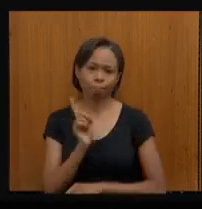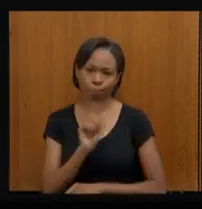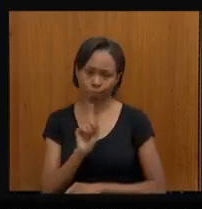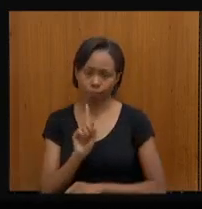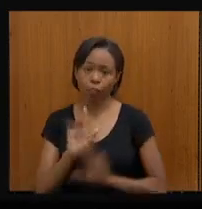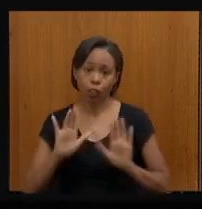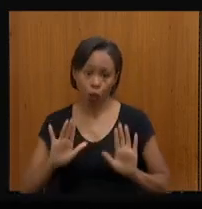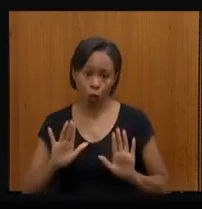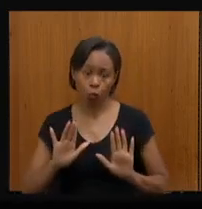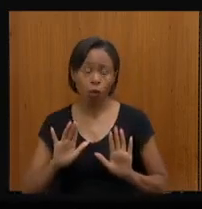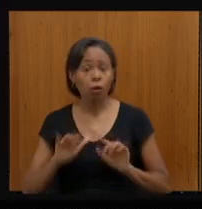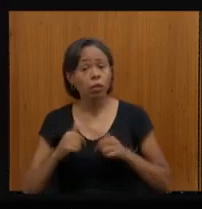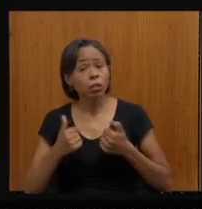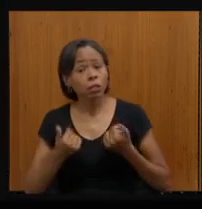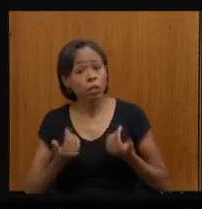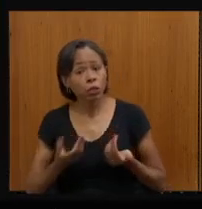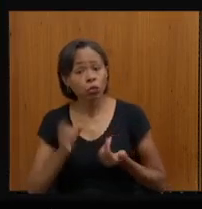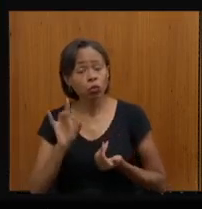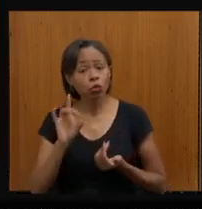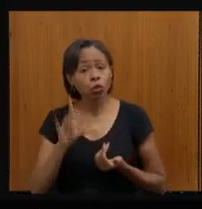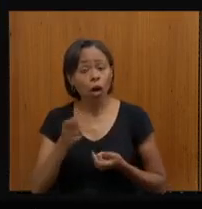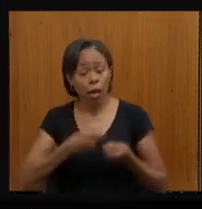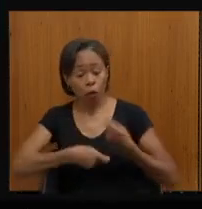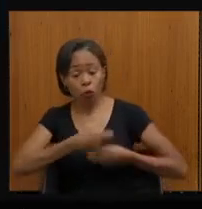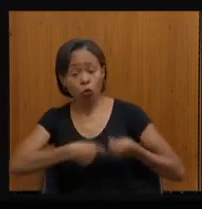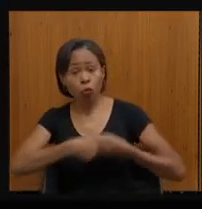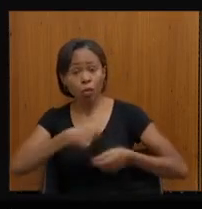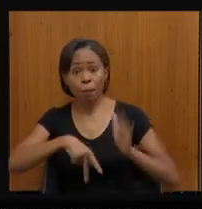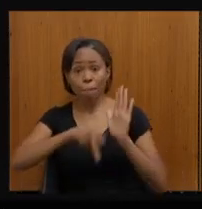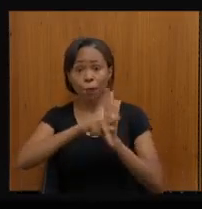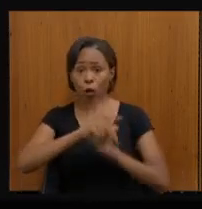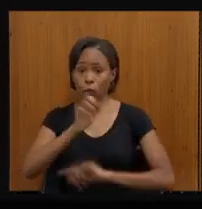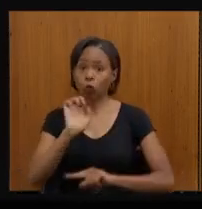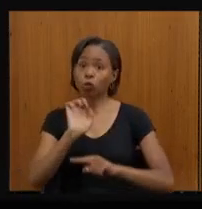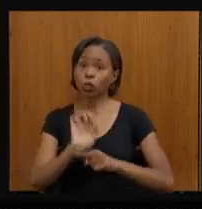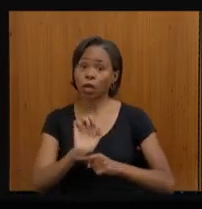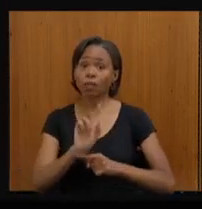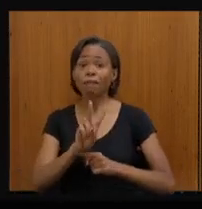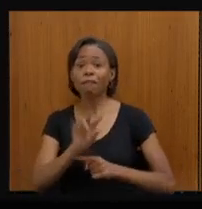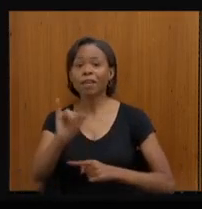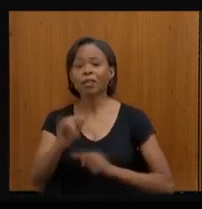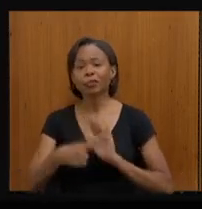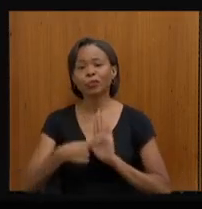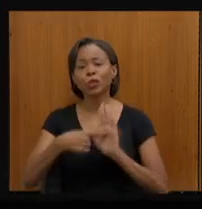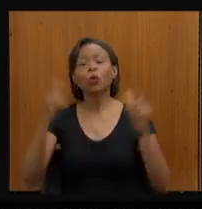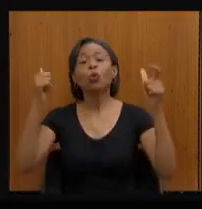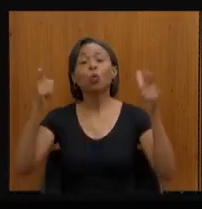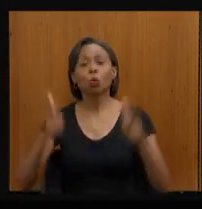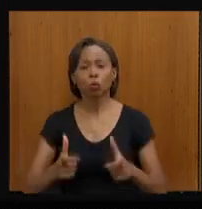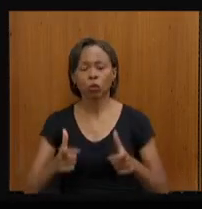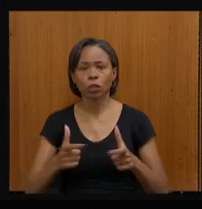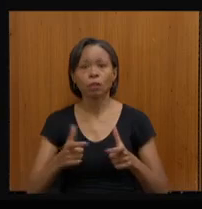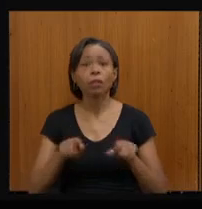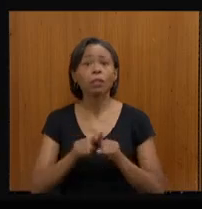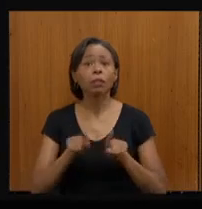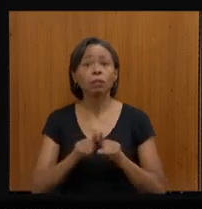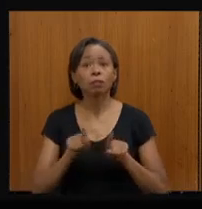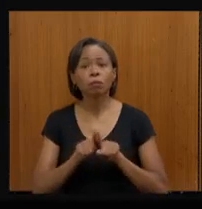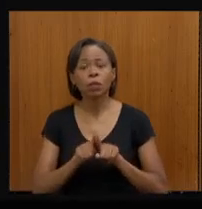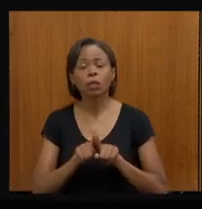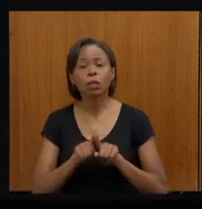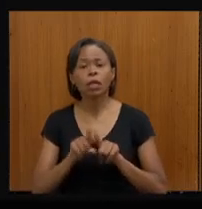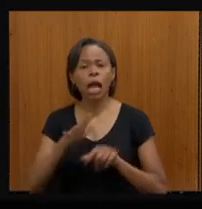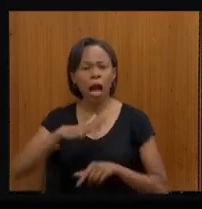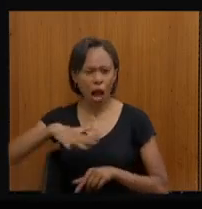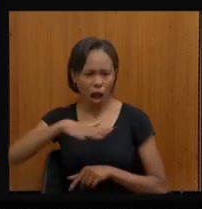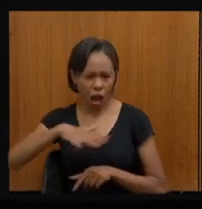digitar realmente essa economia de estado que vai digitar essas essas localizações também aí dona é mais um tempo ainda